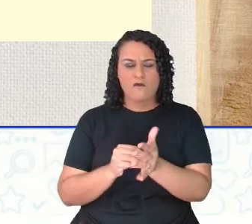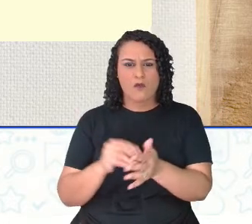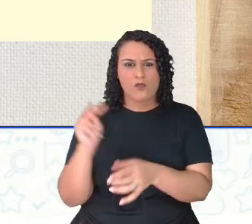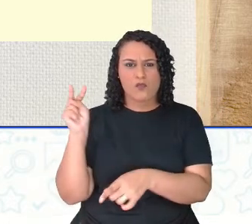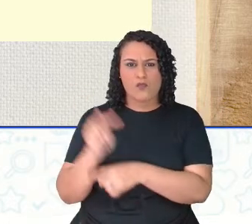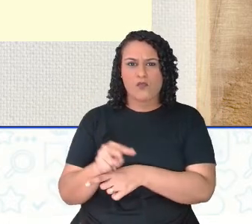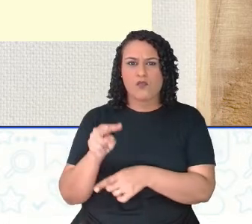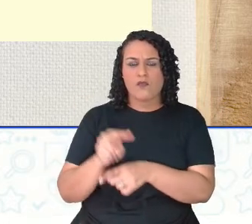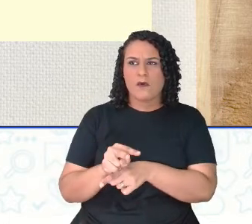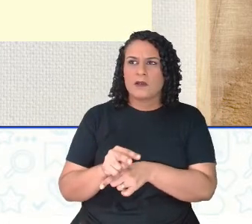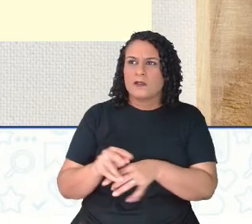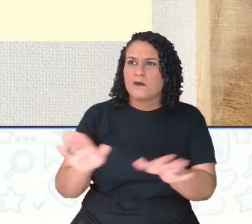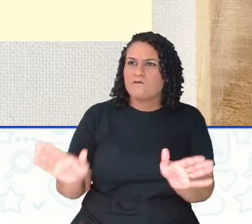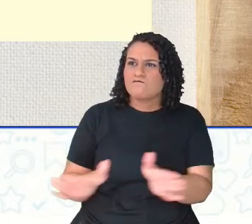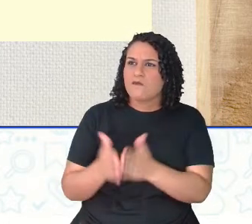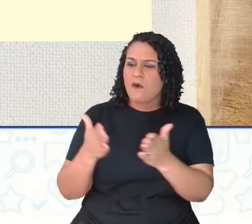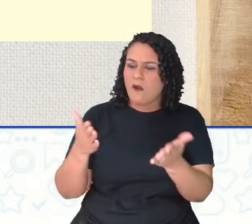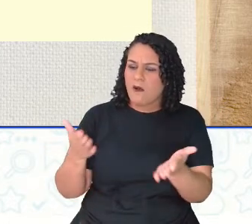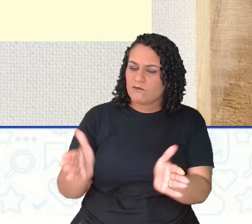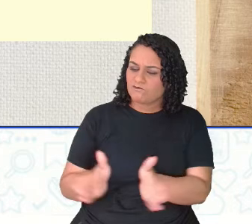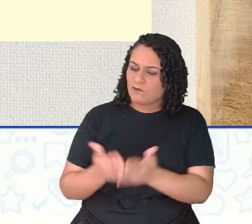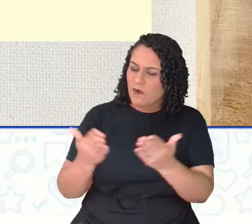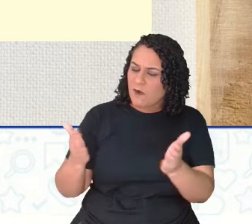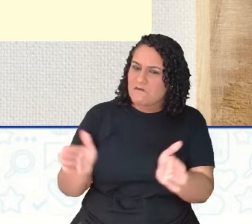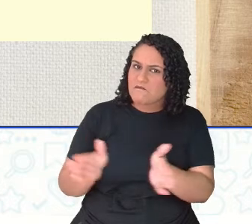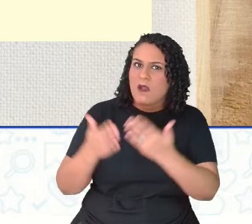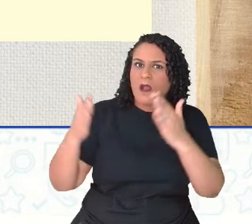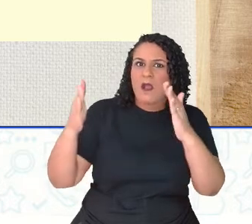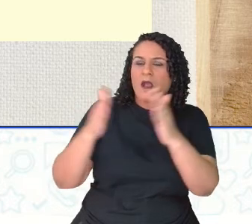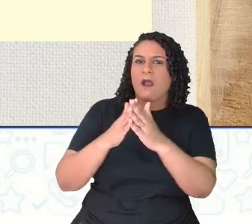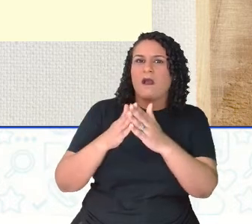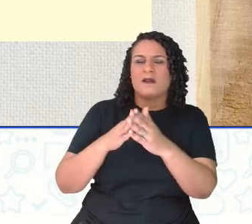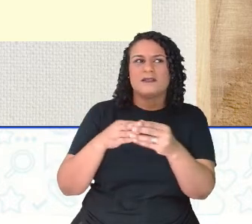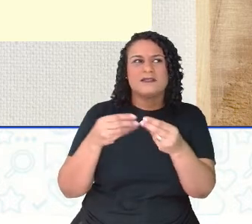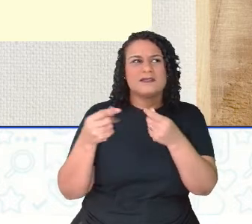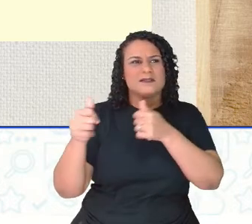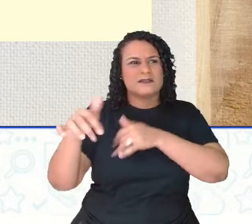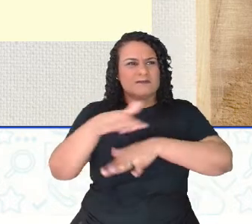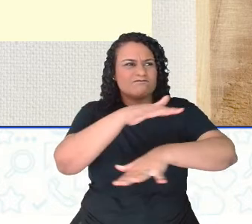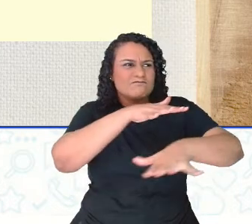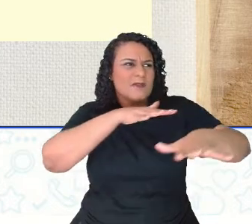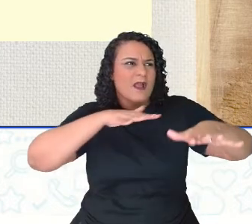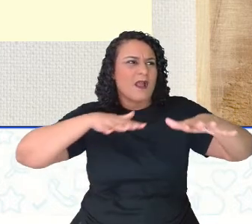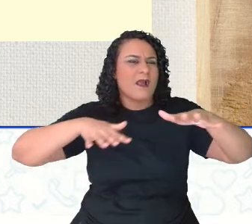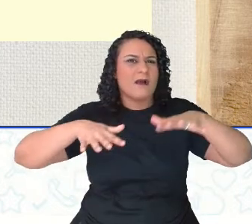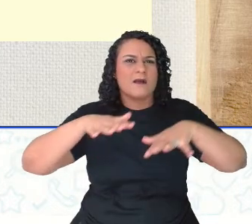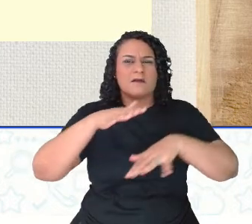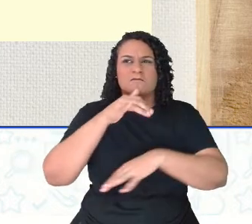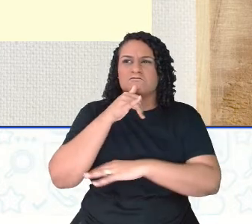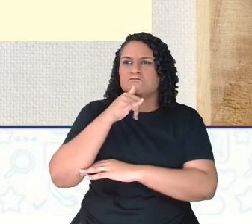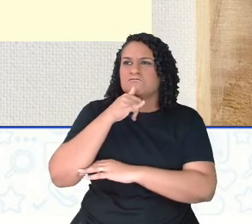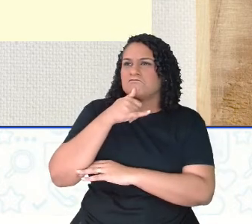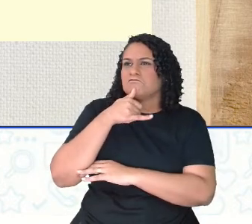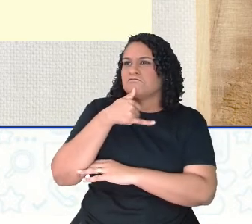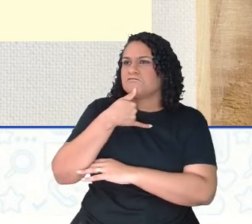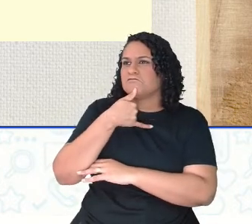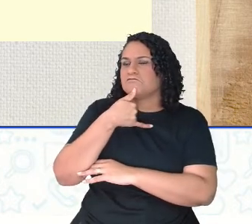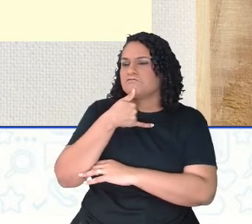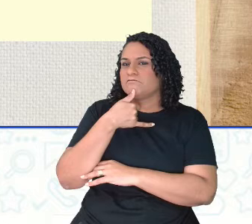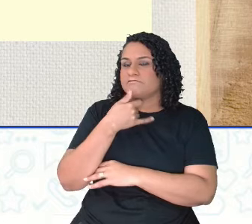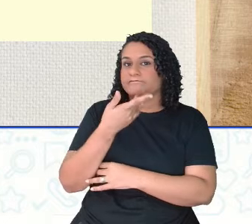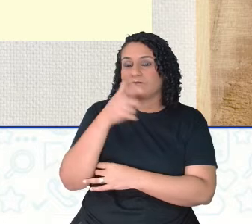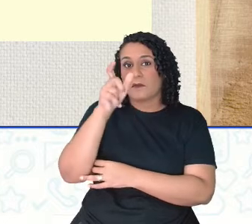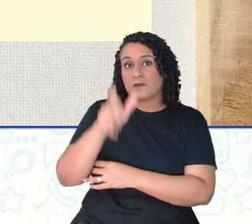a pobreza das casas, o ar triste, abatido da gente pobre. Educada